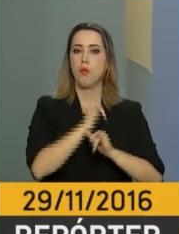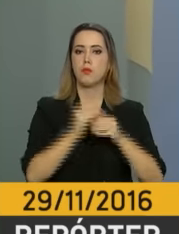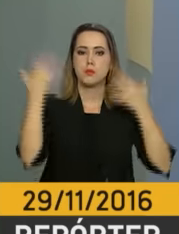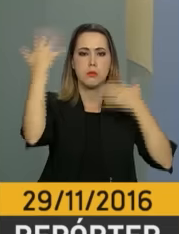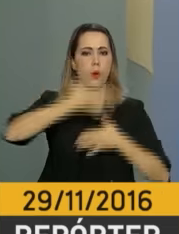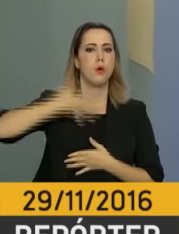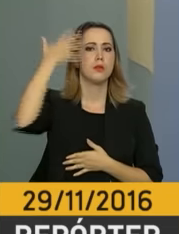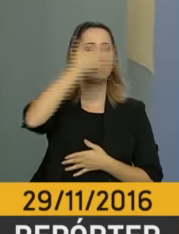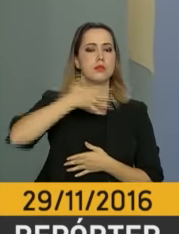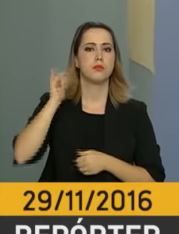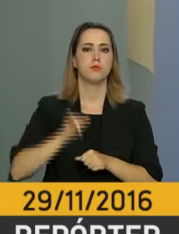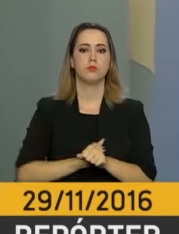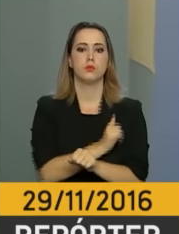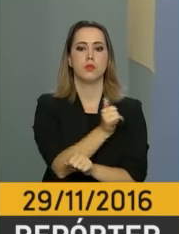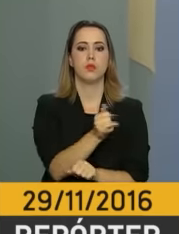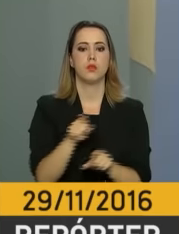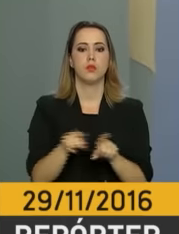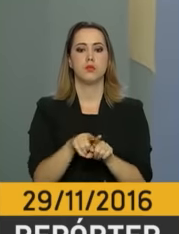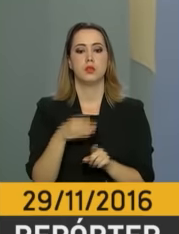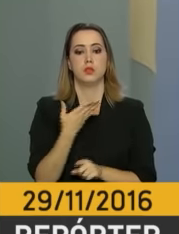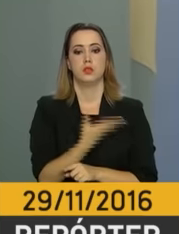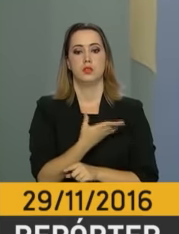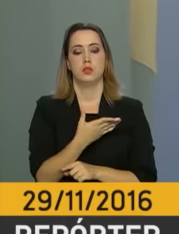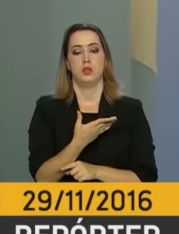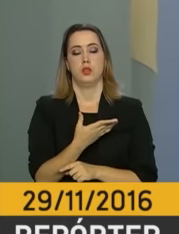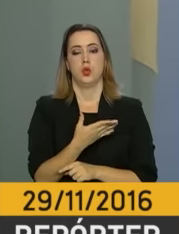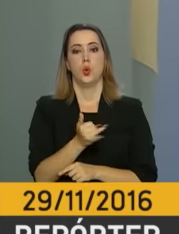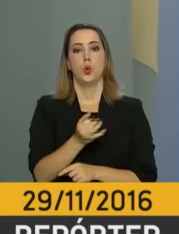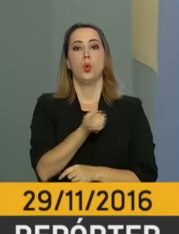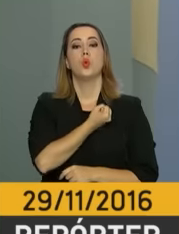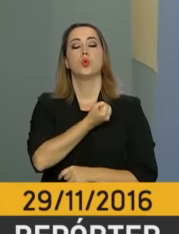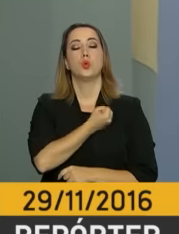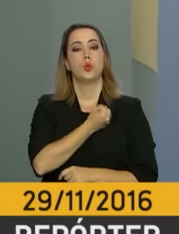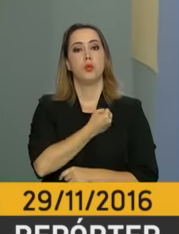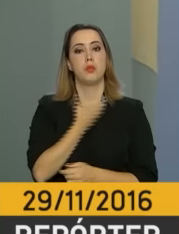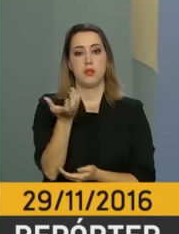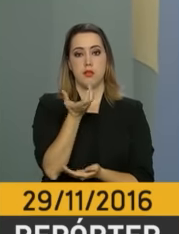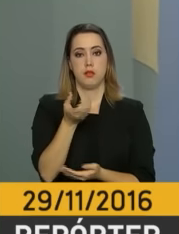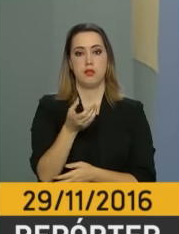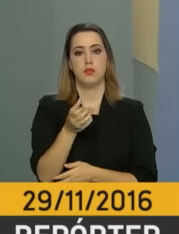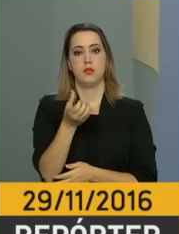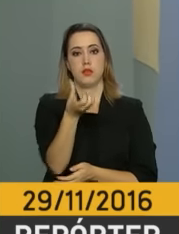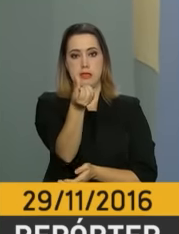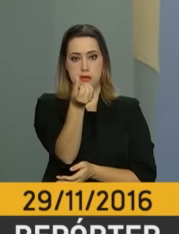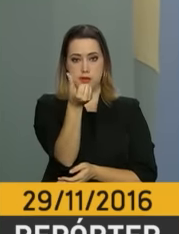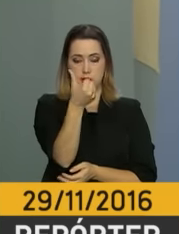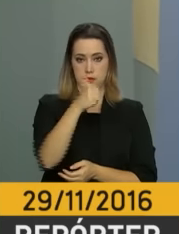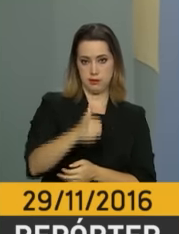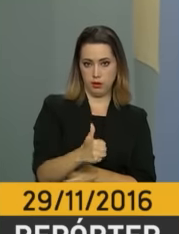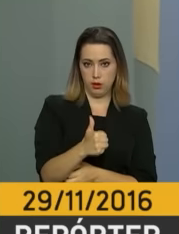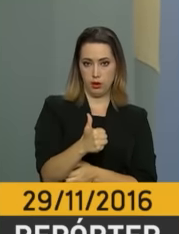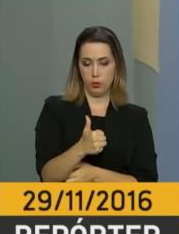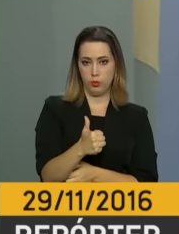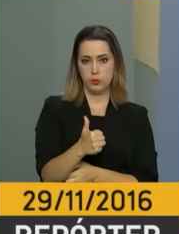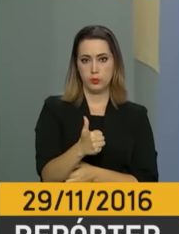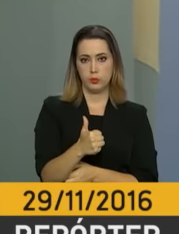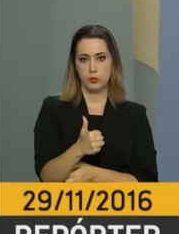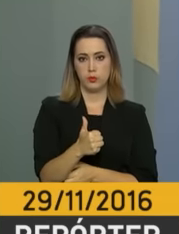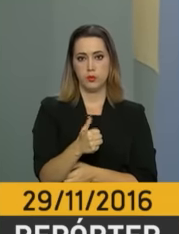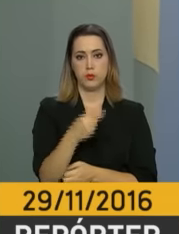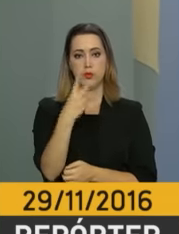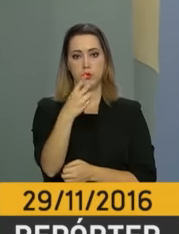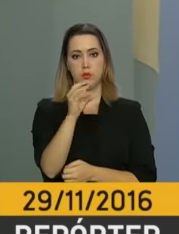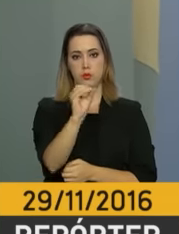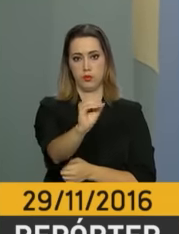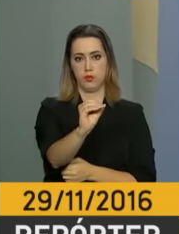o acidente nos números, e eu leio lentamente para quem deseja anotar: 61, que é o código de Brasília,